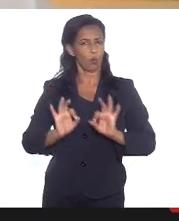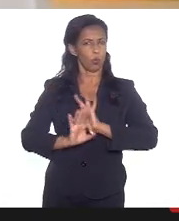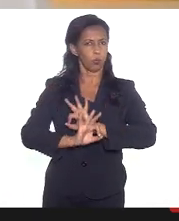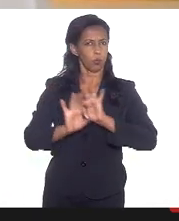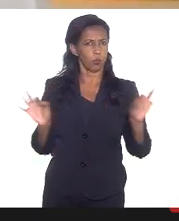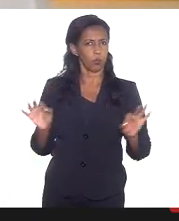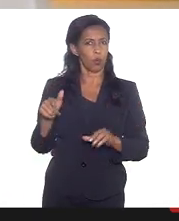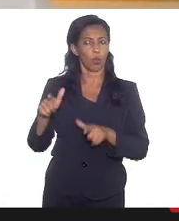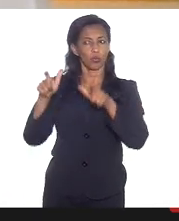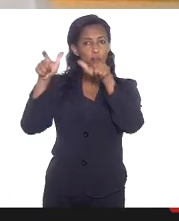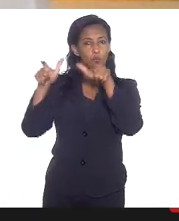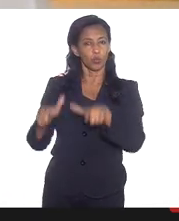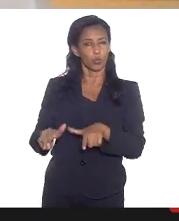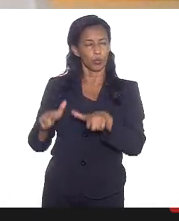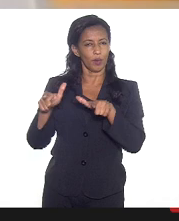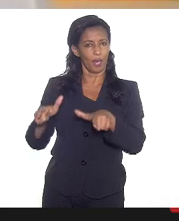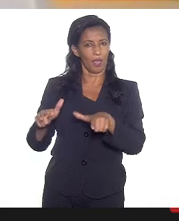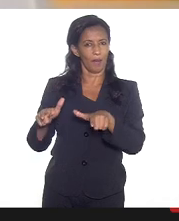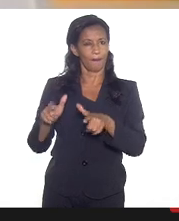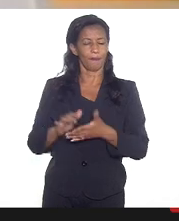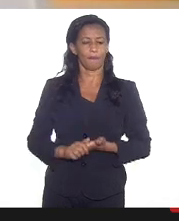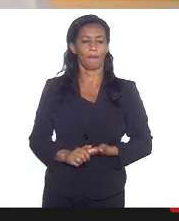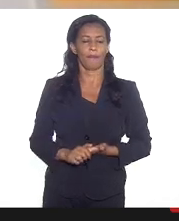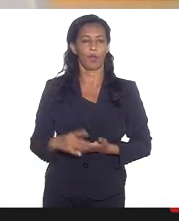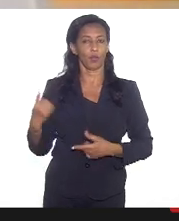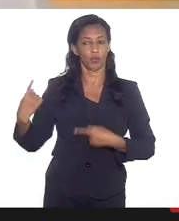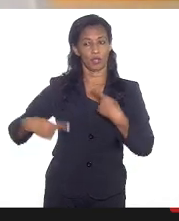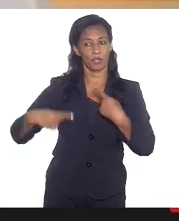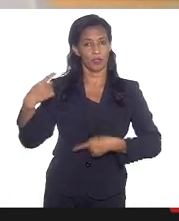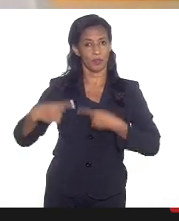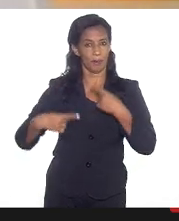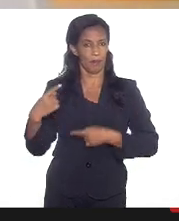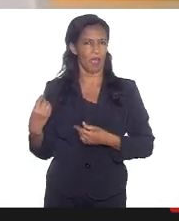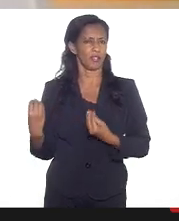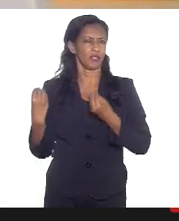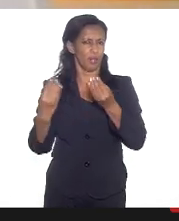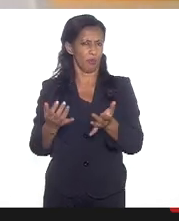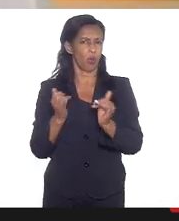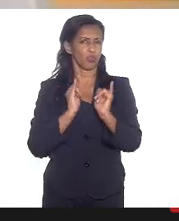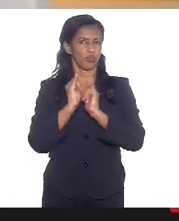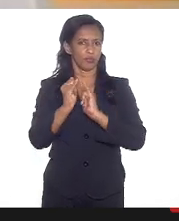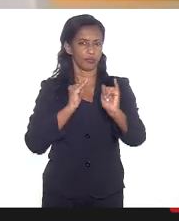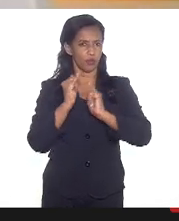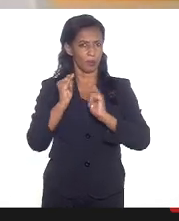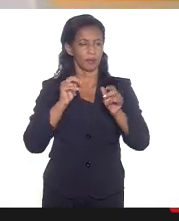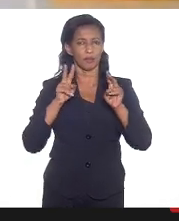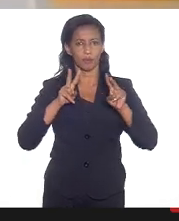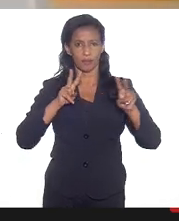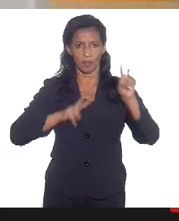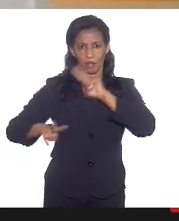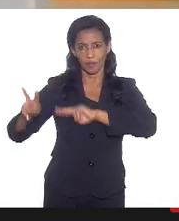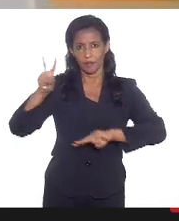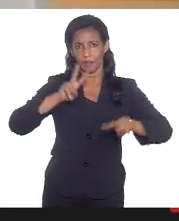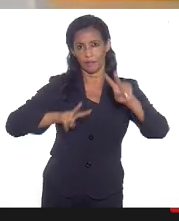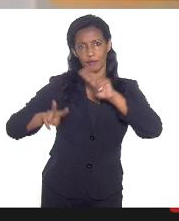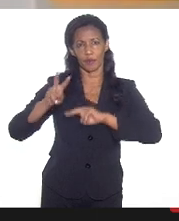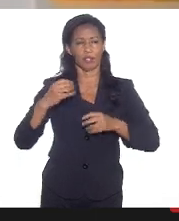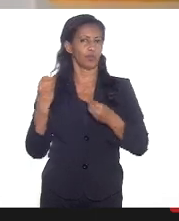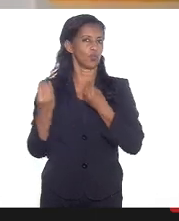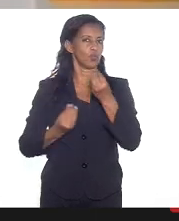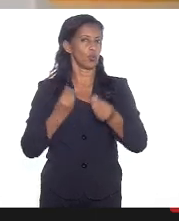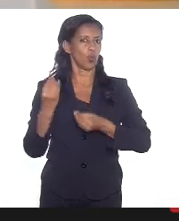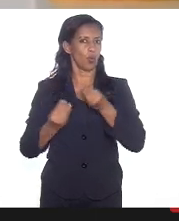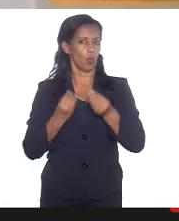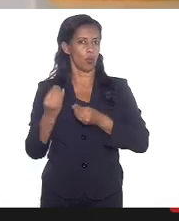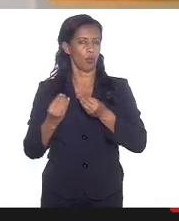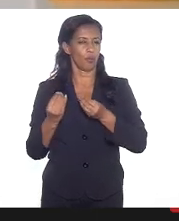um ótimo lugar onde se colocar esse debate. Ela pode fornecer uma visão de como a indústria